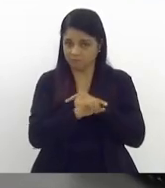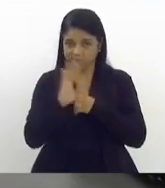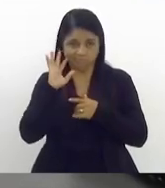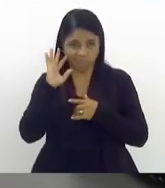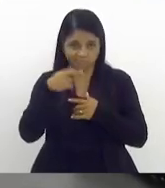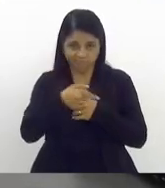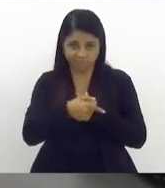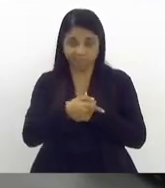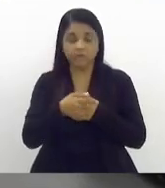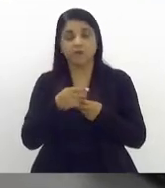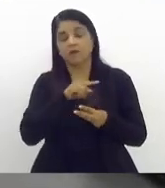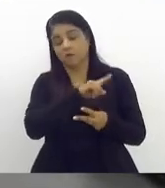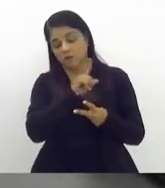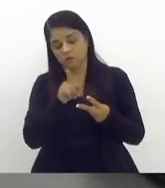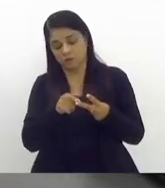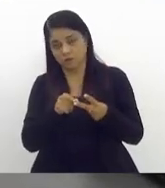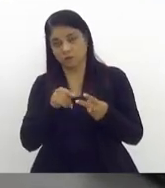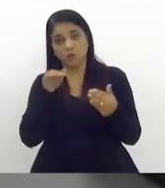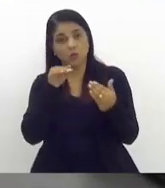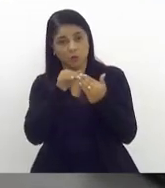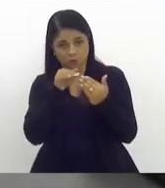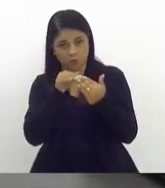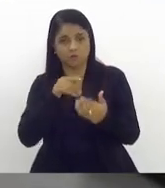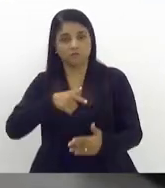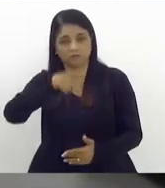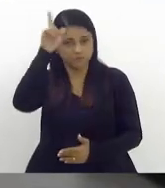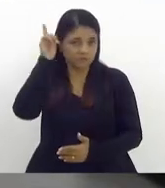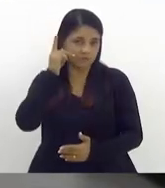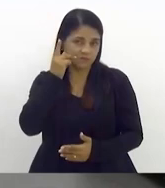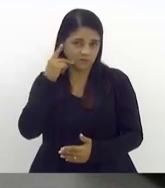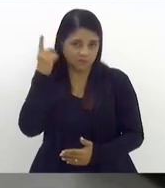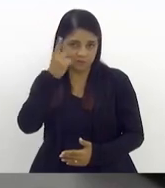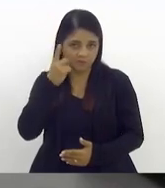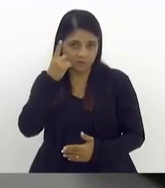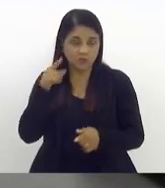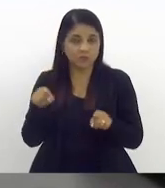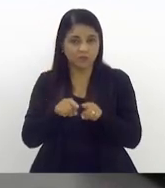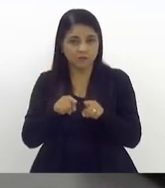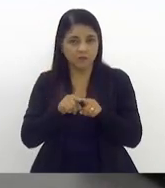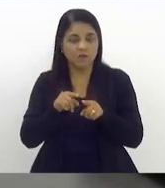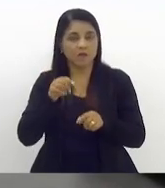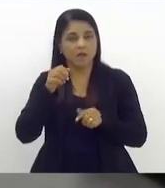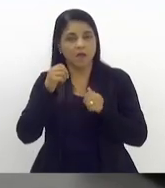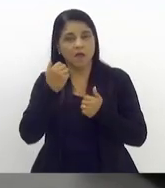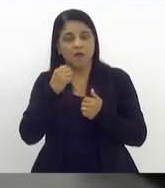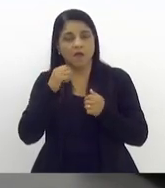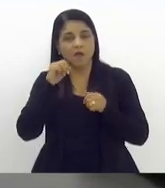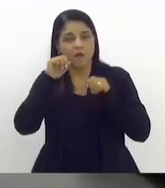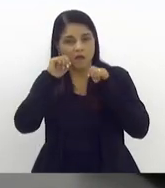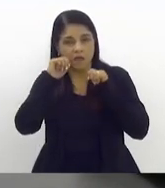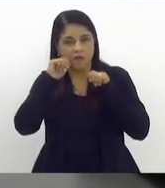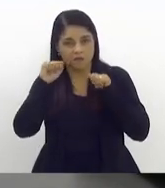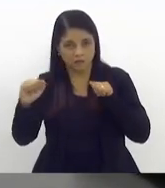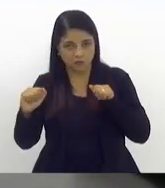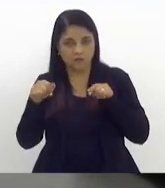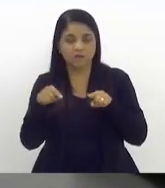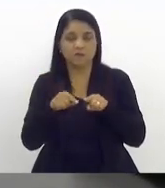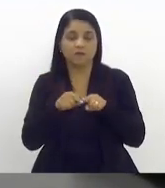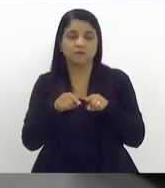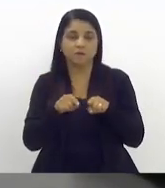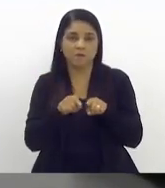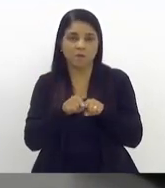é que eu tenho concordância com o deputado Luiz Paulo. De fato, a nossa assessoria também, pesquisando, viu que o PL não tinha